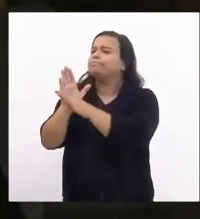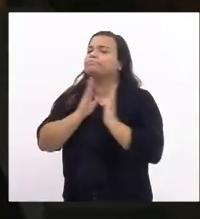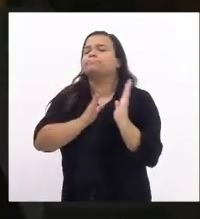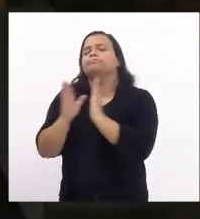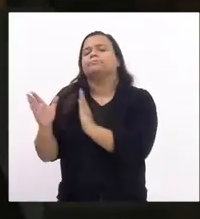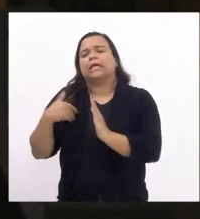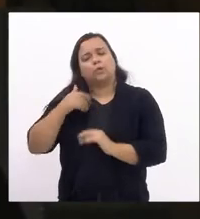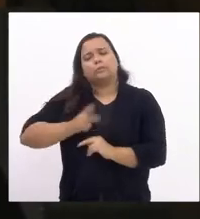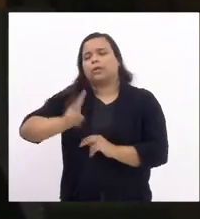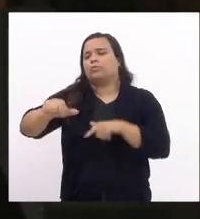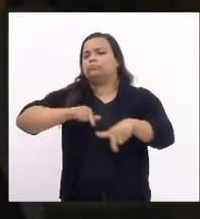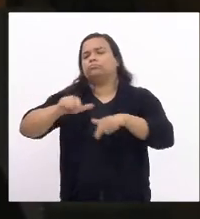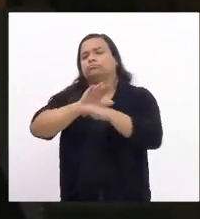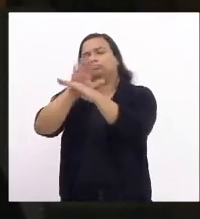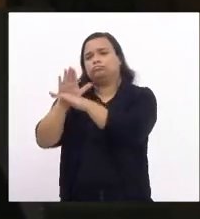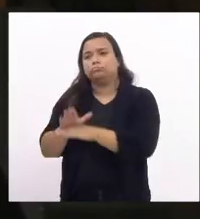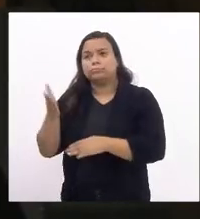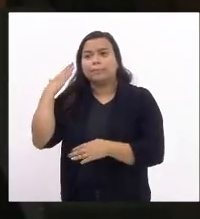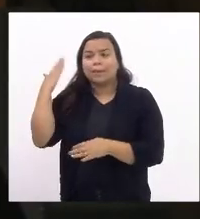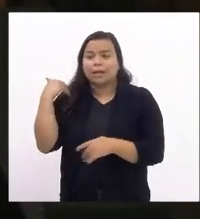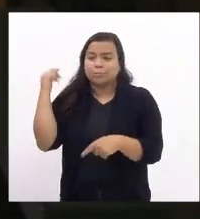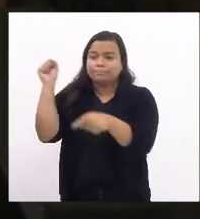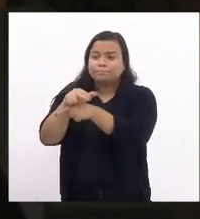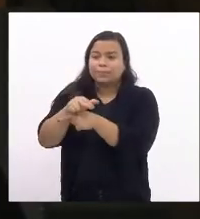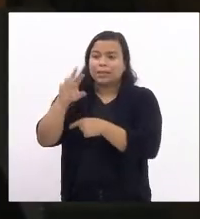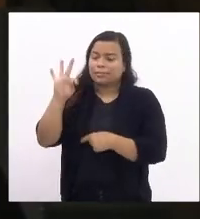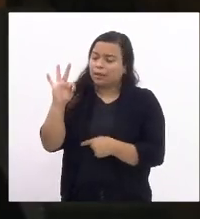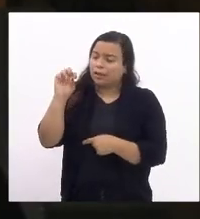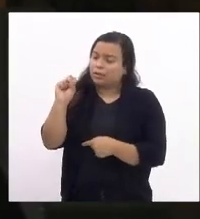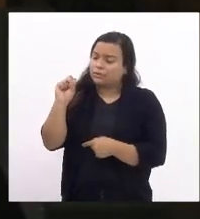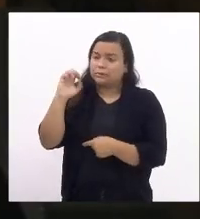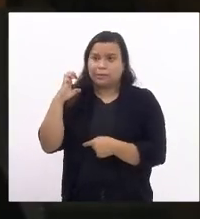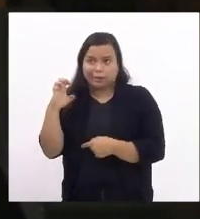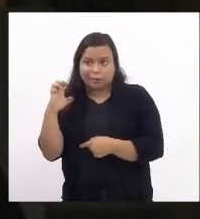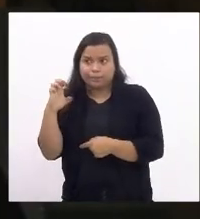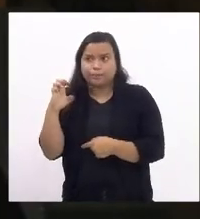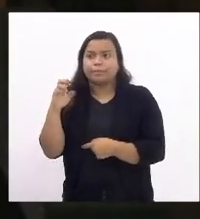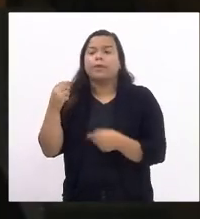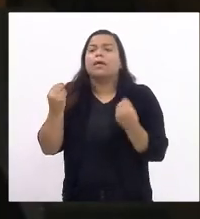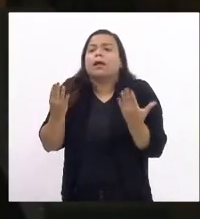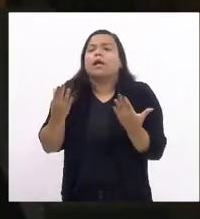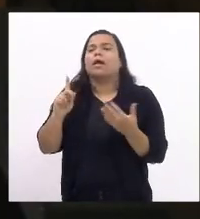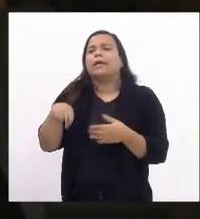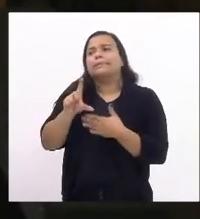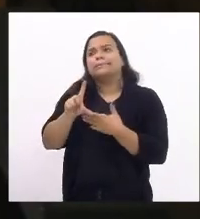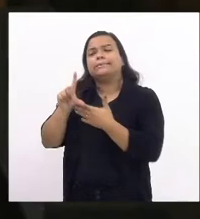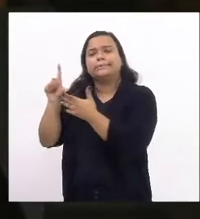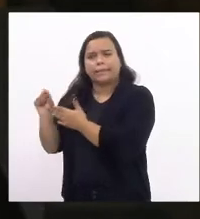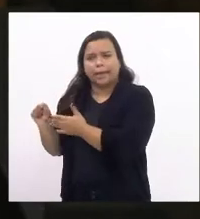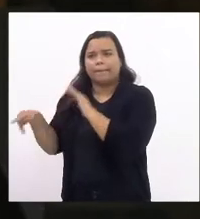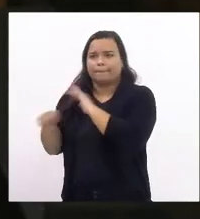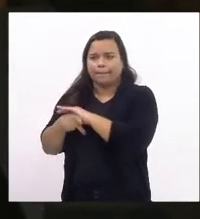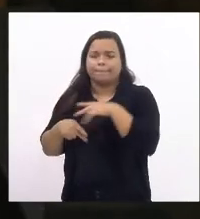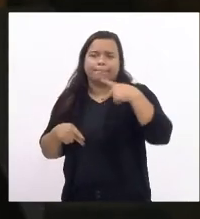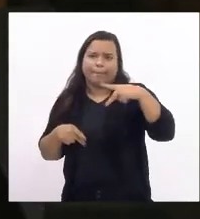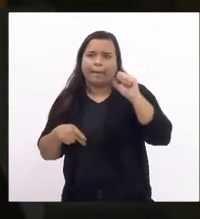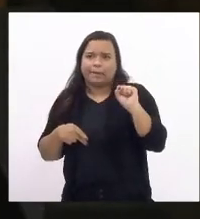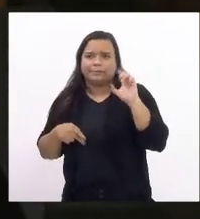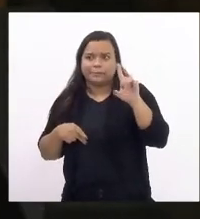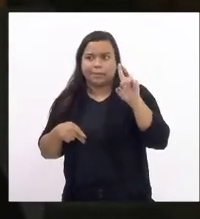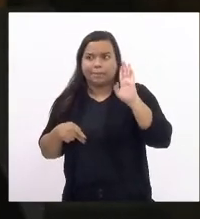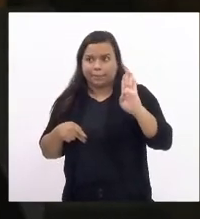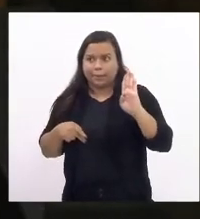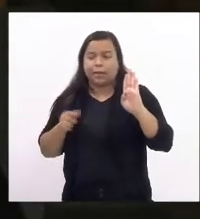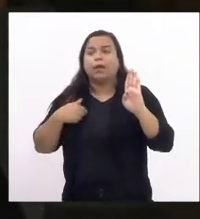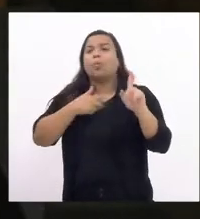Quando eu dei entrada no TSE para sair do PSDB e ganhei